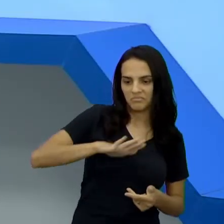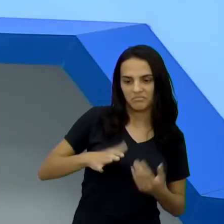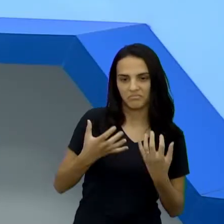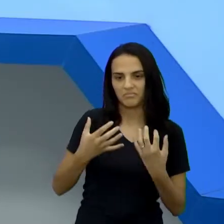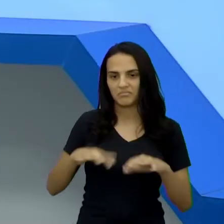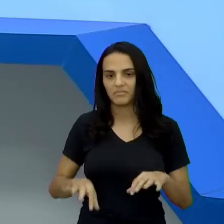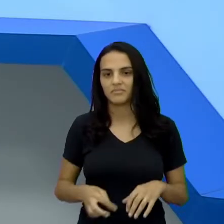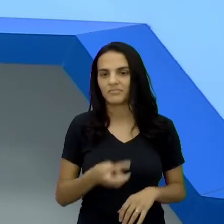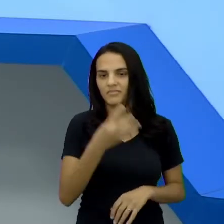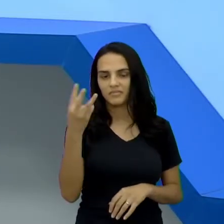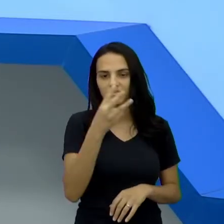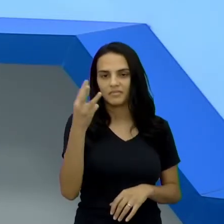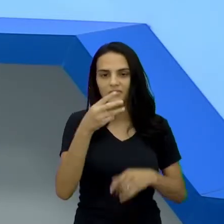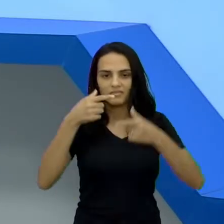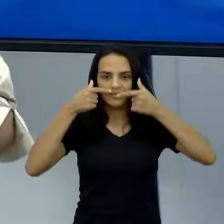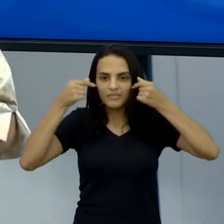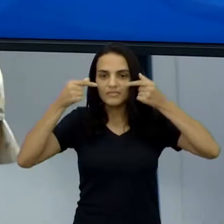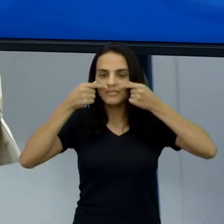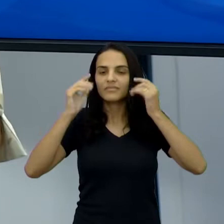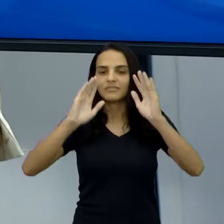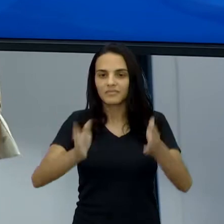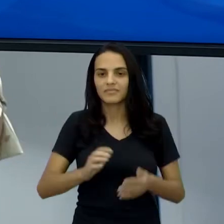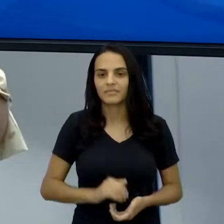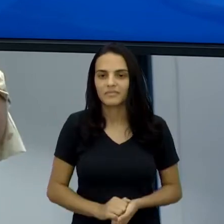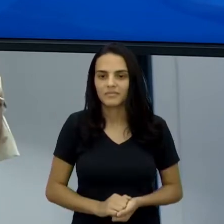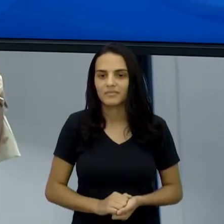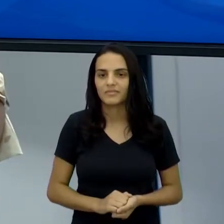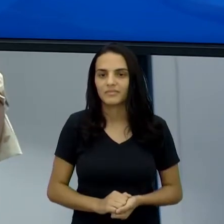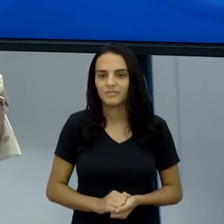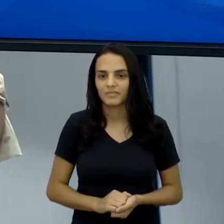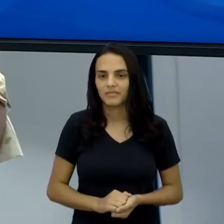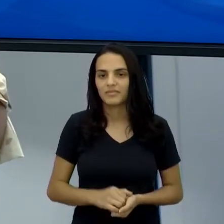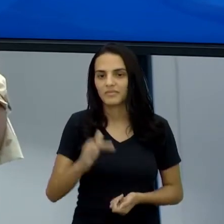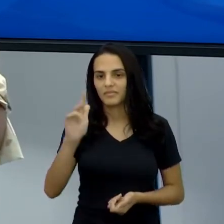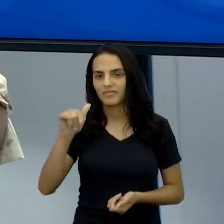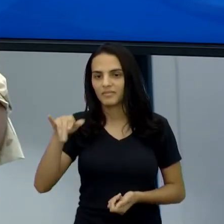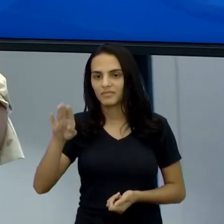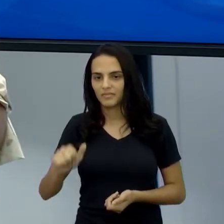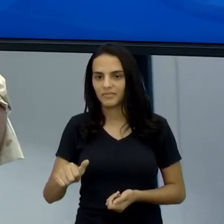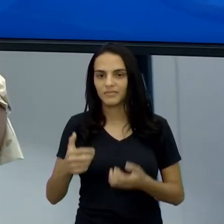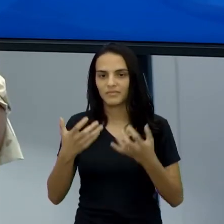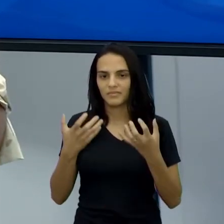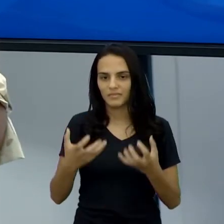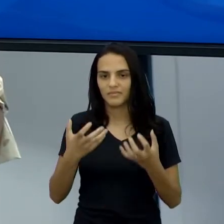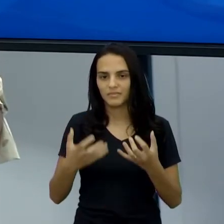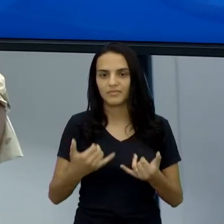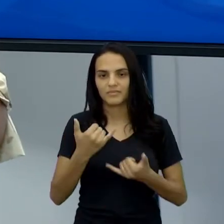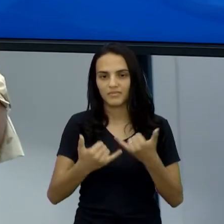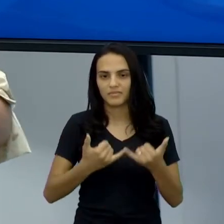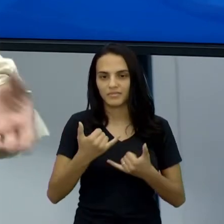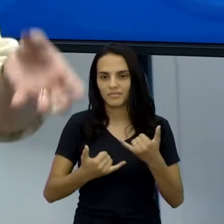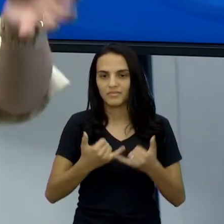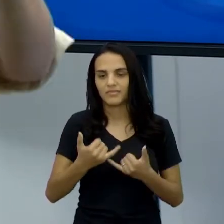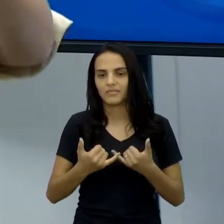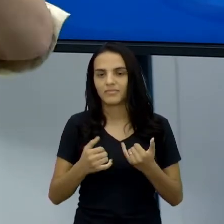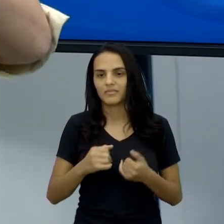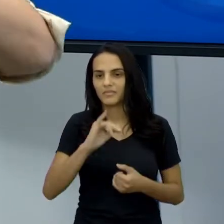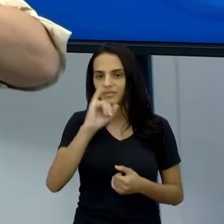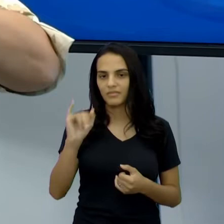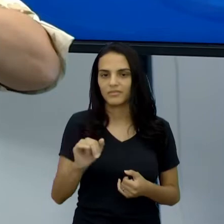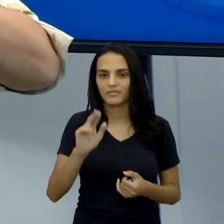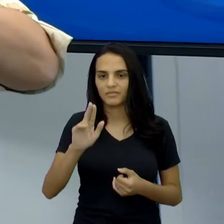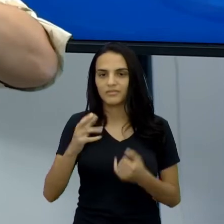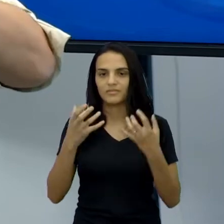3 gatos e eu acho que já é suficiente. Fabiana vai lá em casa e começa. O Gabriel quer jogar Pokémon. Eu jogo Pokémon. Card de Pokémon. A Júlia quer brincar